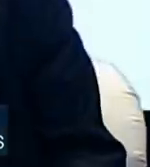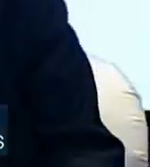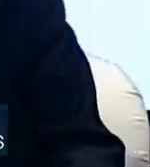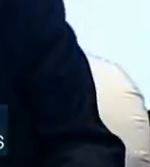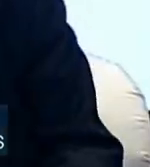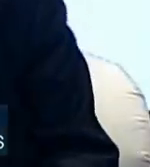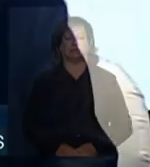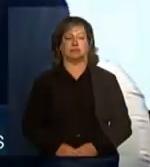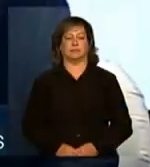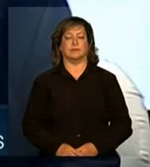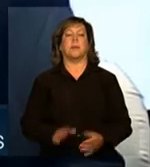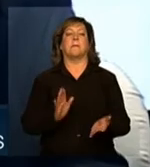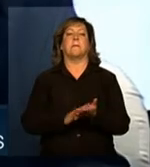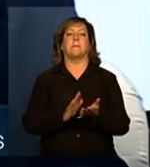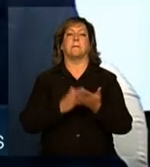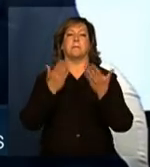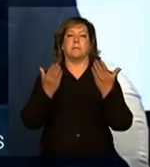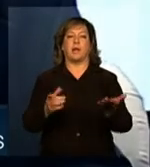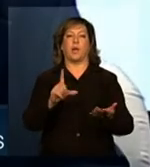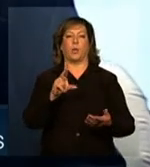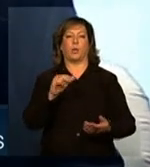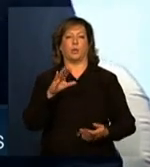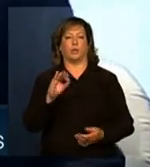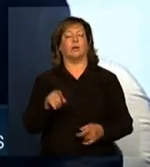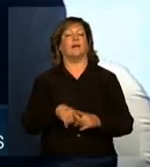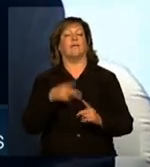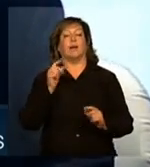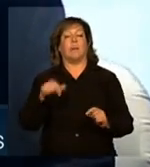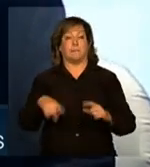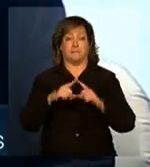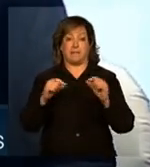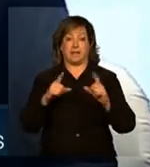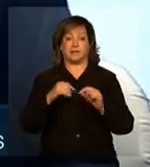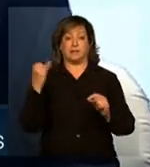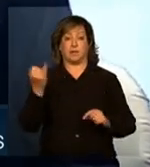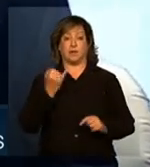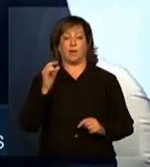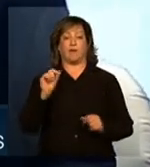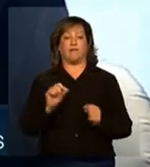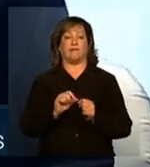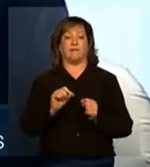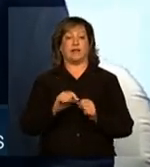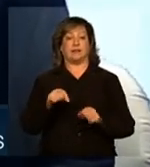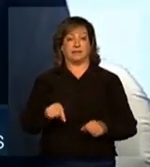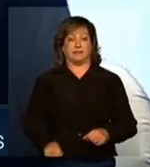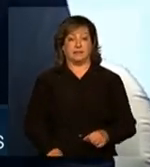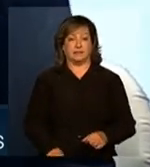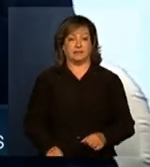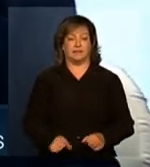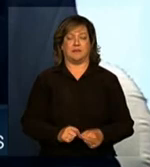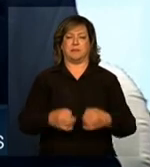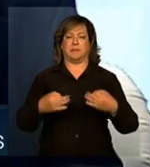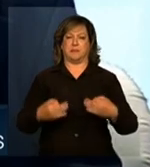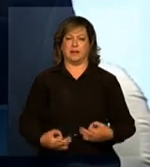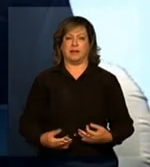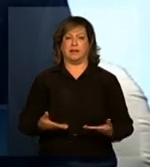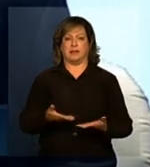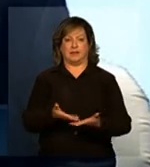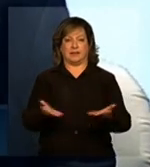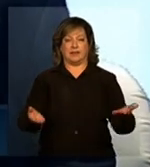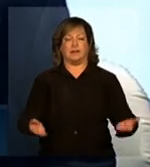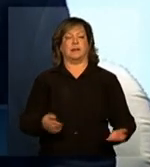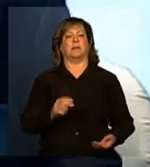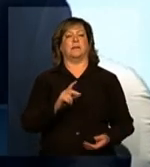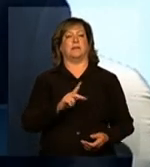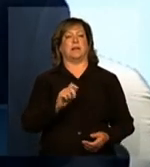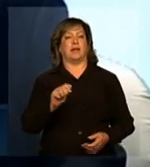Parabéns ao Lúcio, dizer que Brasília é importante no que faz aqui de bem feito, como essa vitrine que é o PAA,